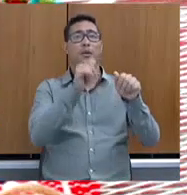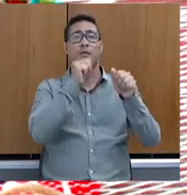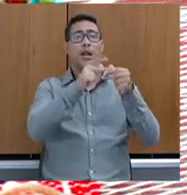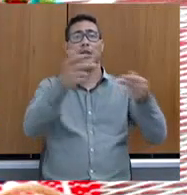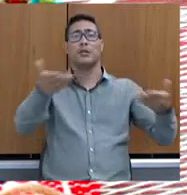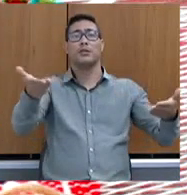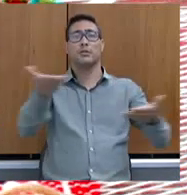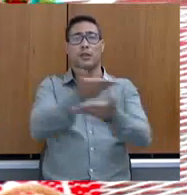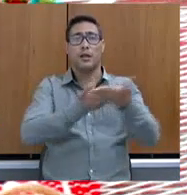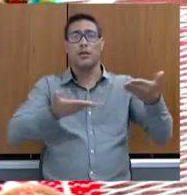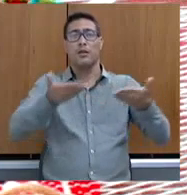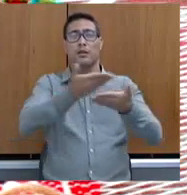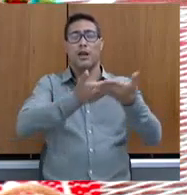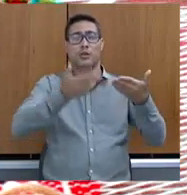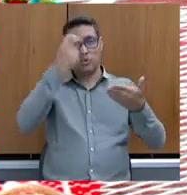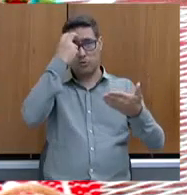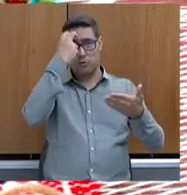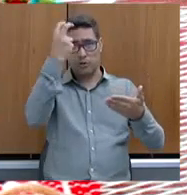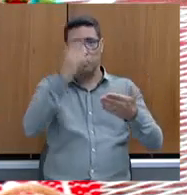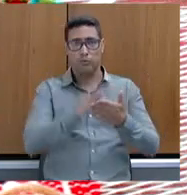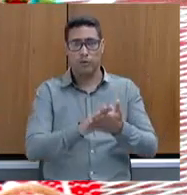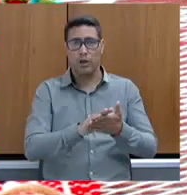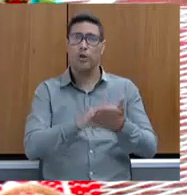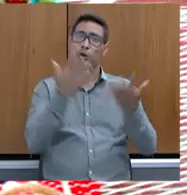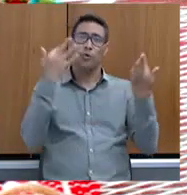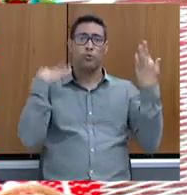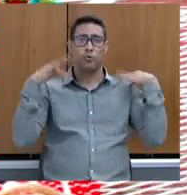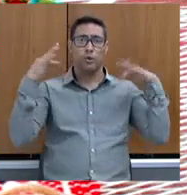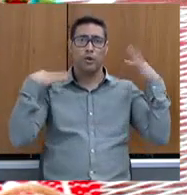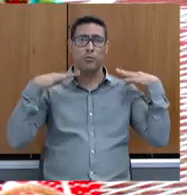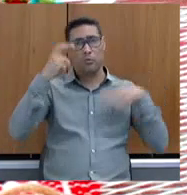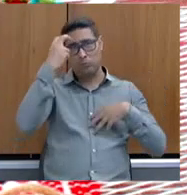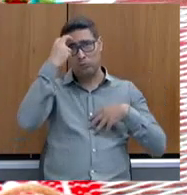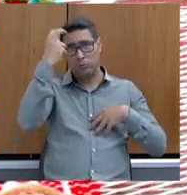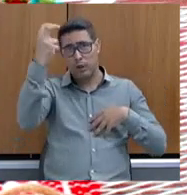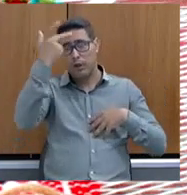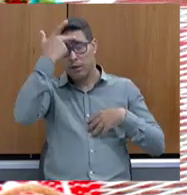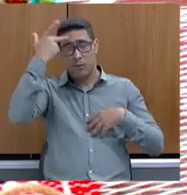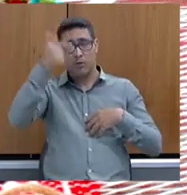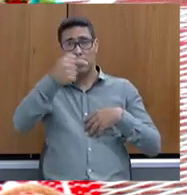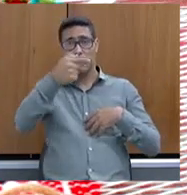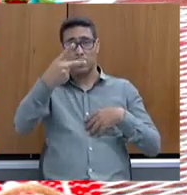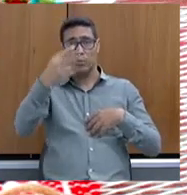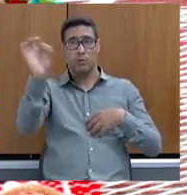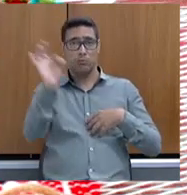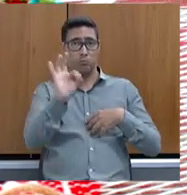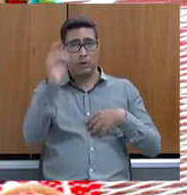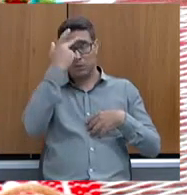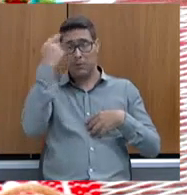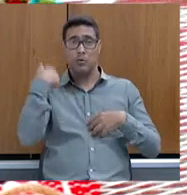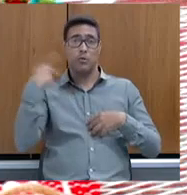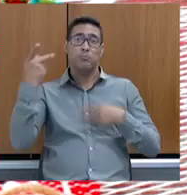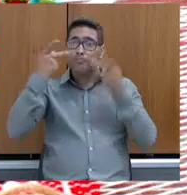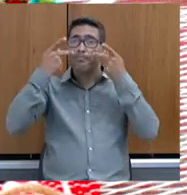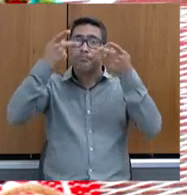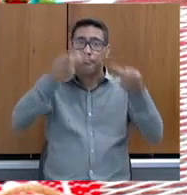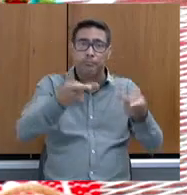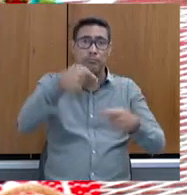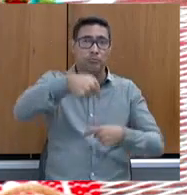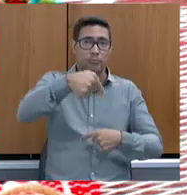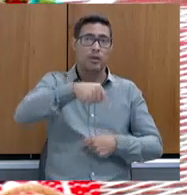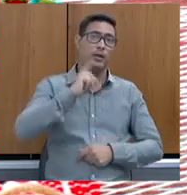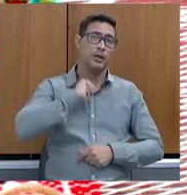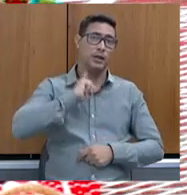cultura o turismo cultural 72% das pessoas que vem a Minas Gerais vem para cultura